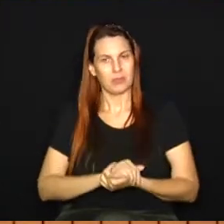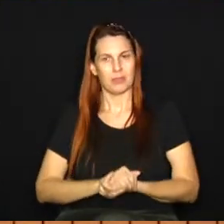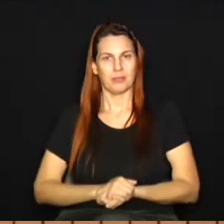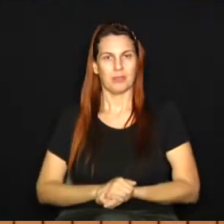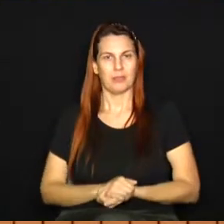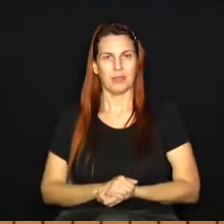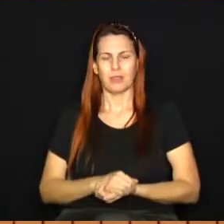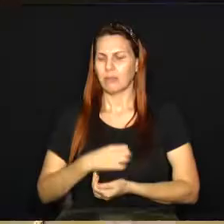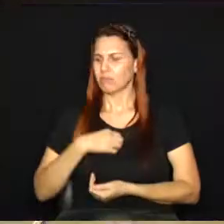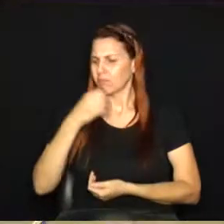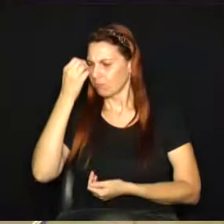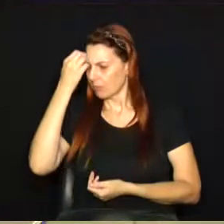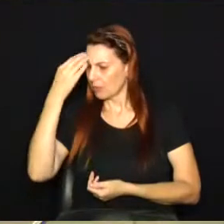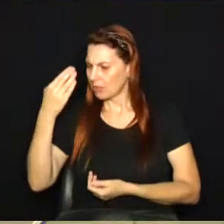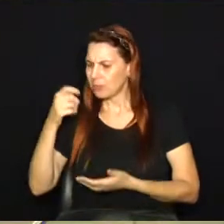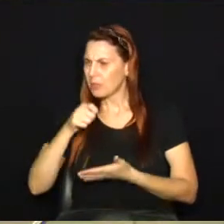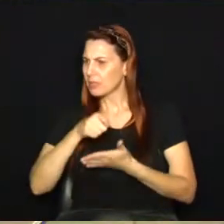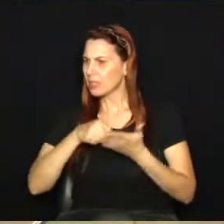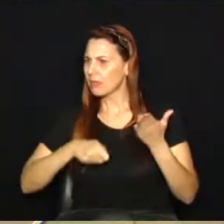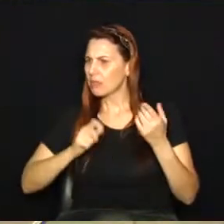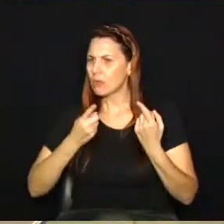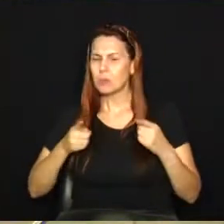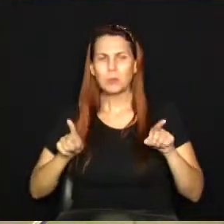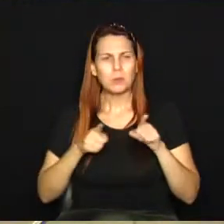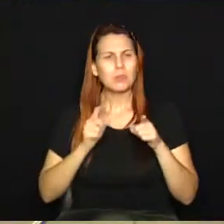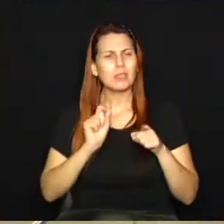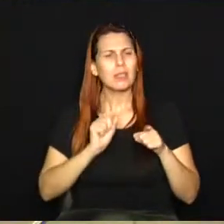eu não me lembro o compositor, quem é?